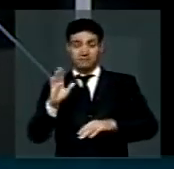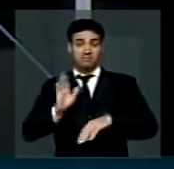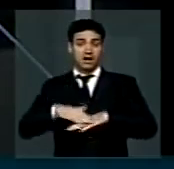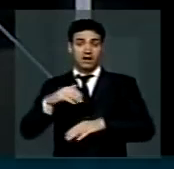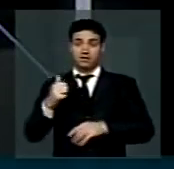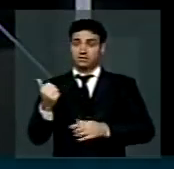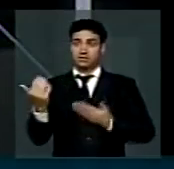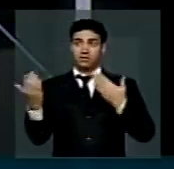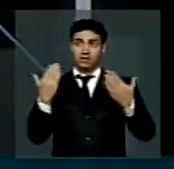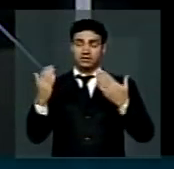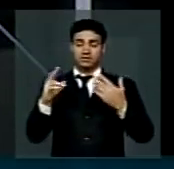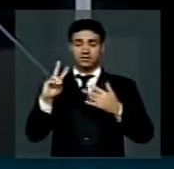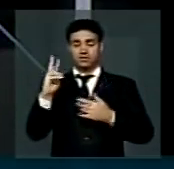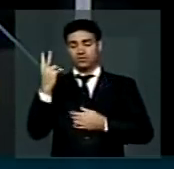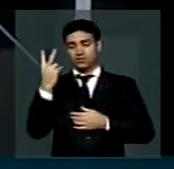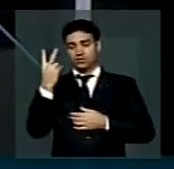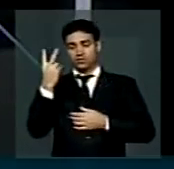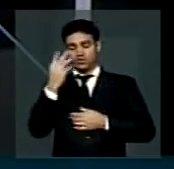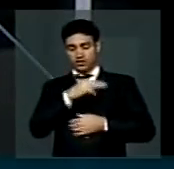Hong Kong,